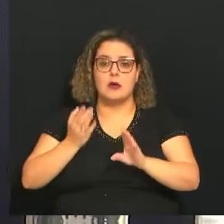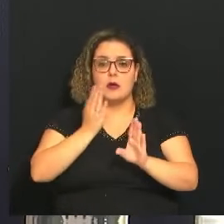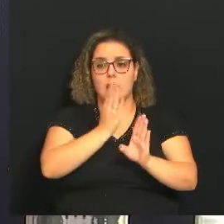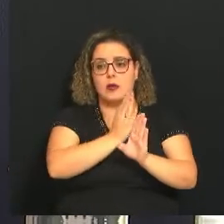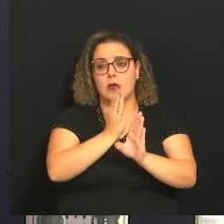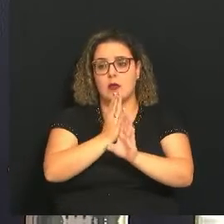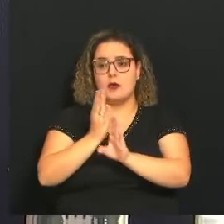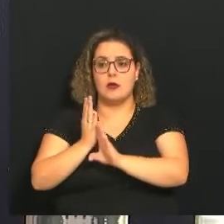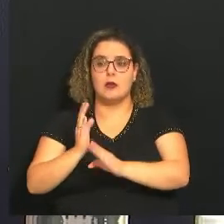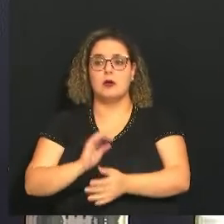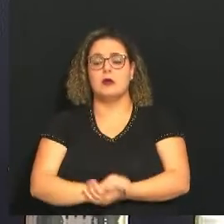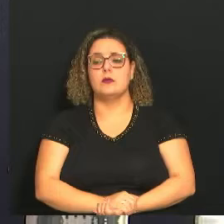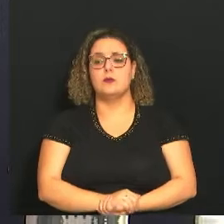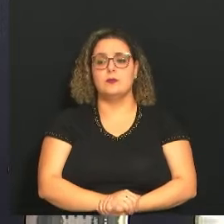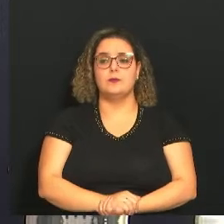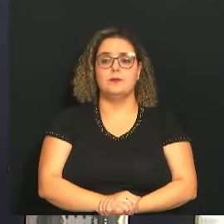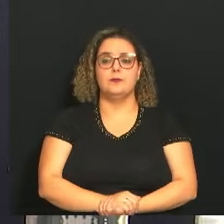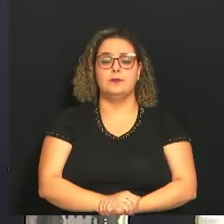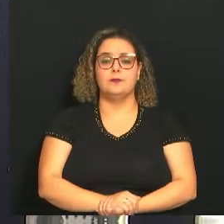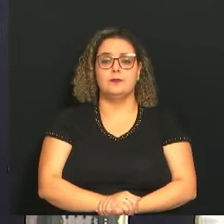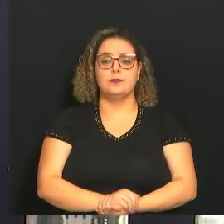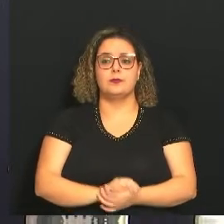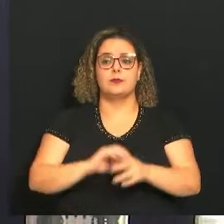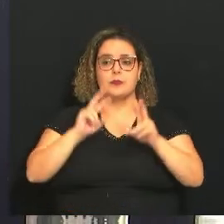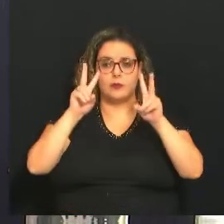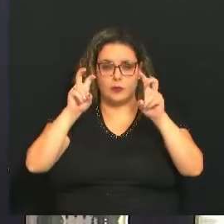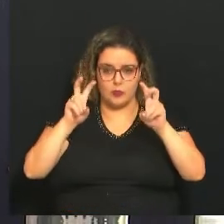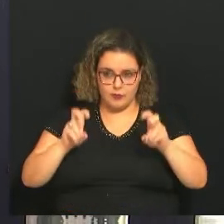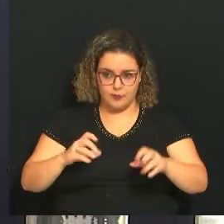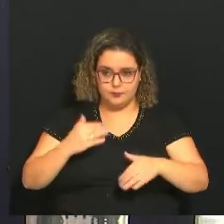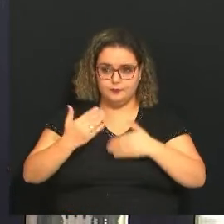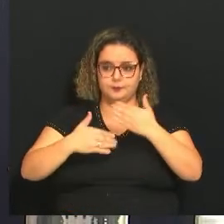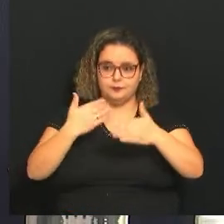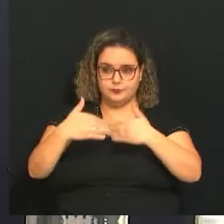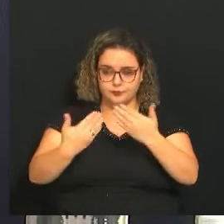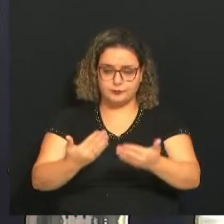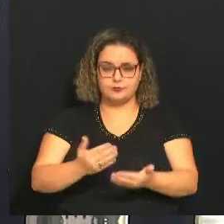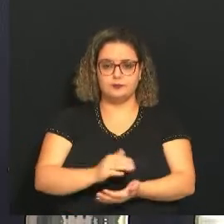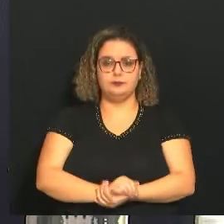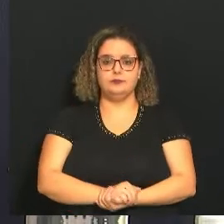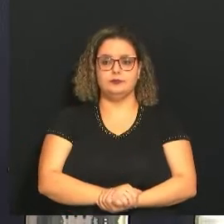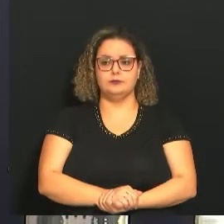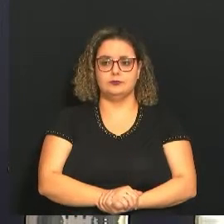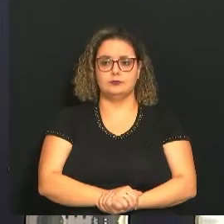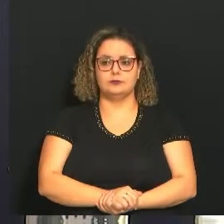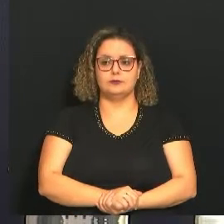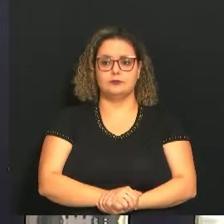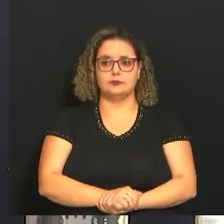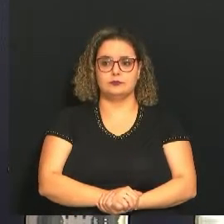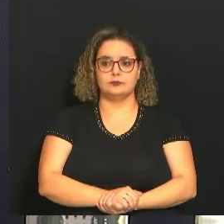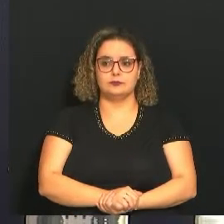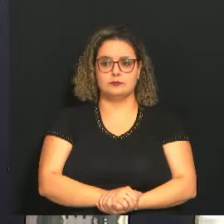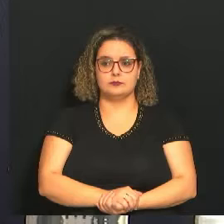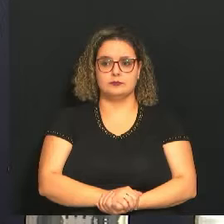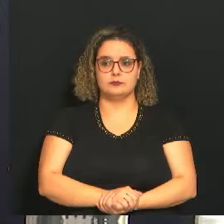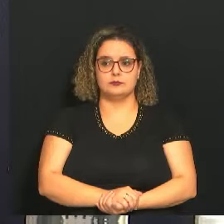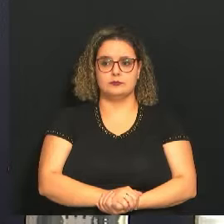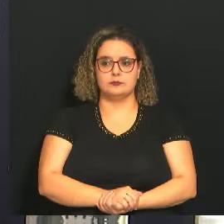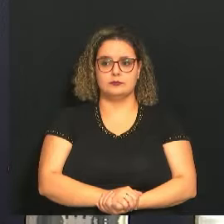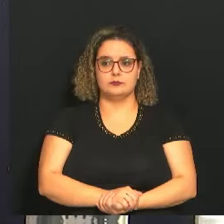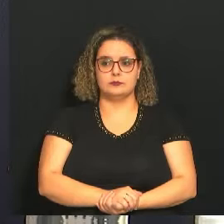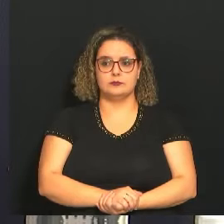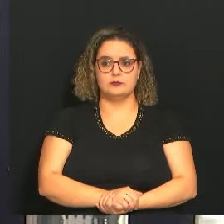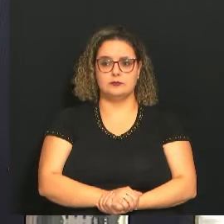inclusive. Os temas dos próximos encontros, eu vou estar aqui celebrando alguns, mas o próximo, eu acho que